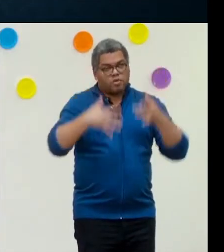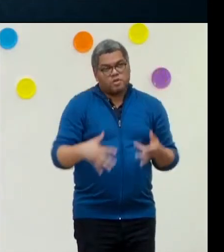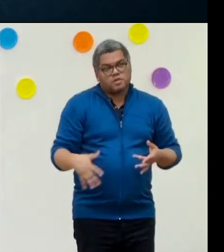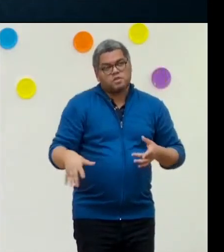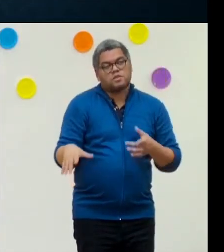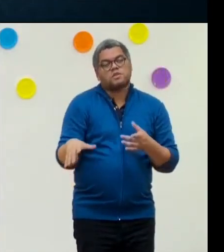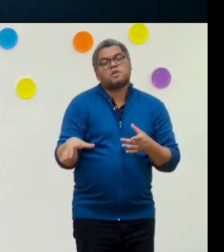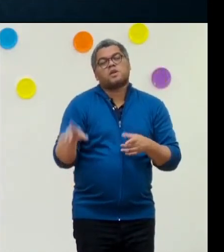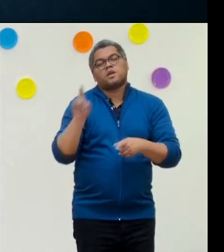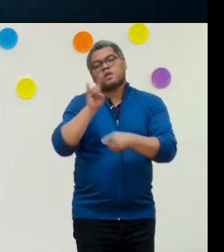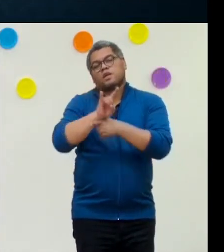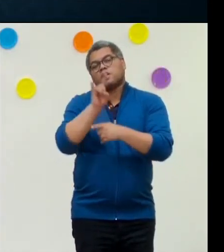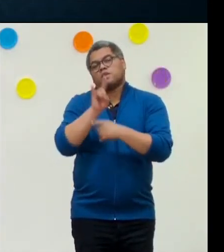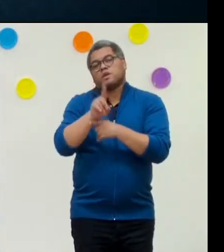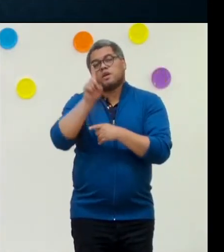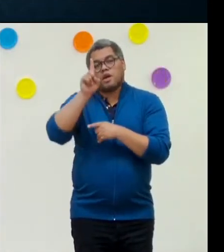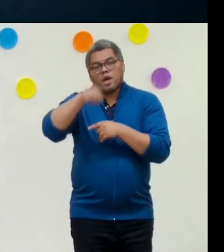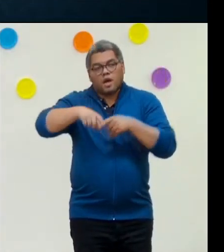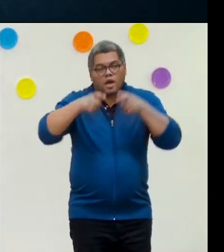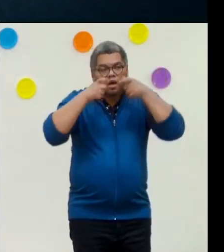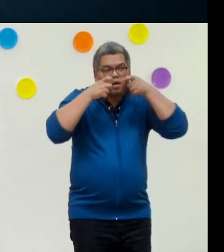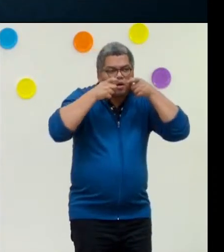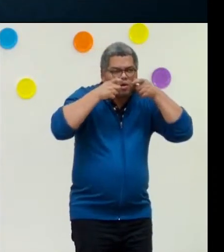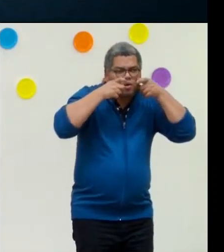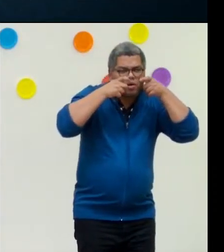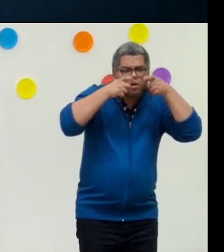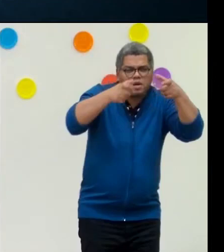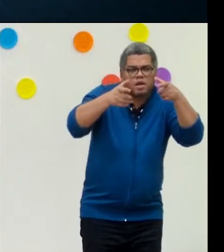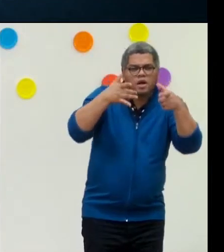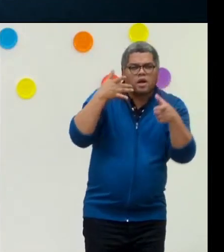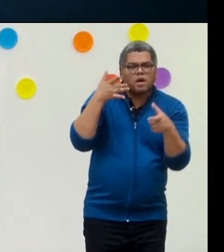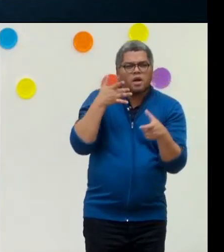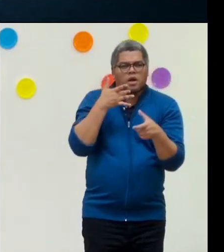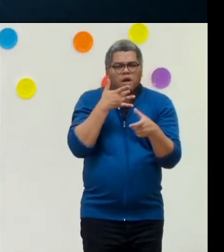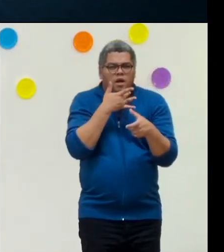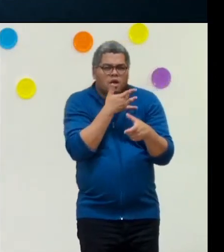com desejo, com malícia, com